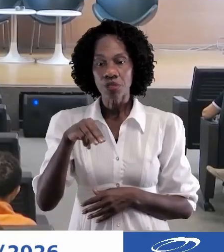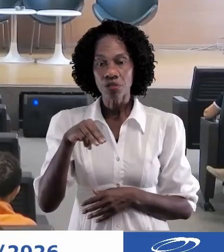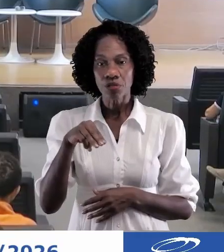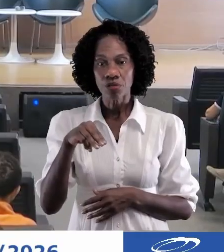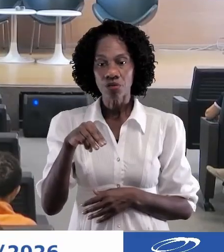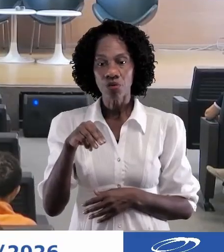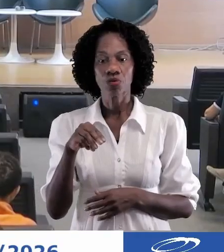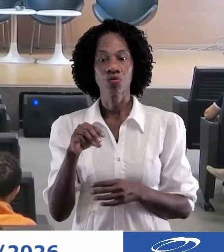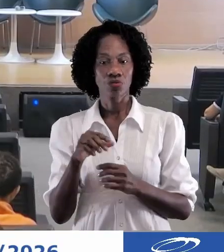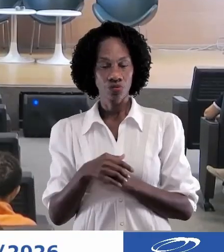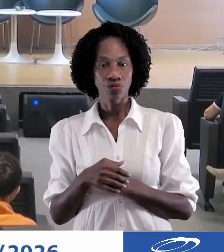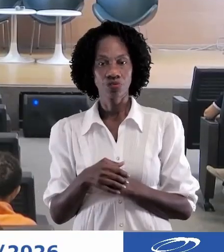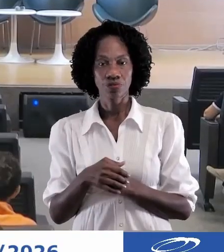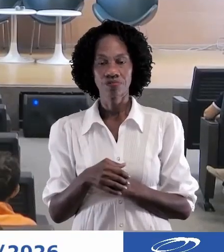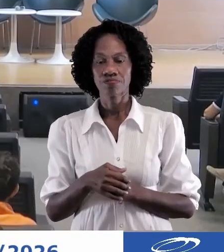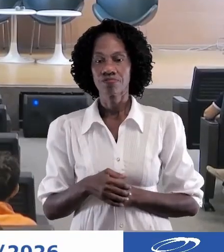discussão.